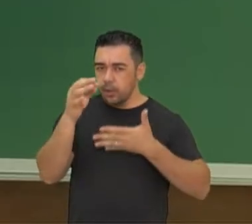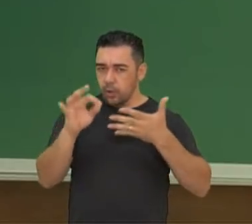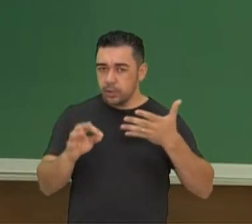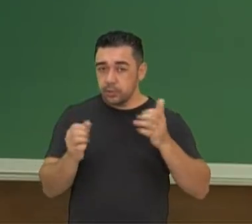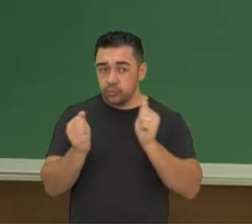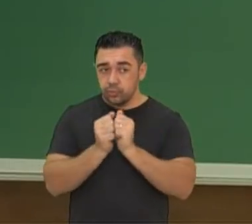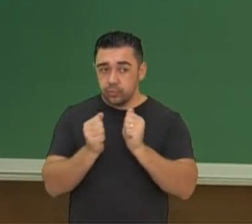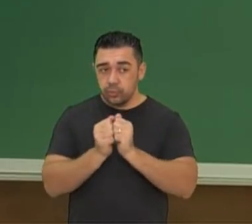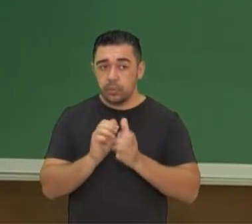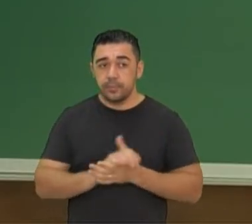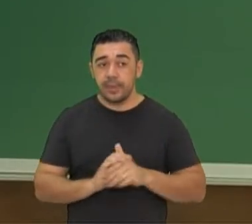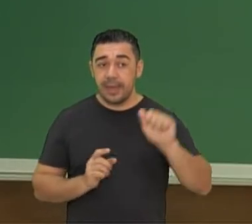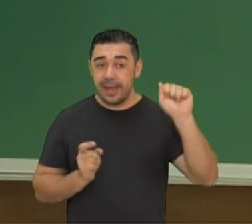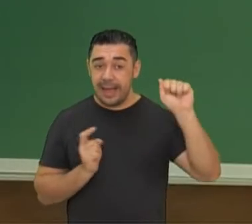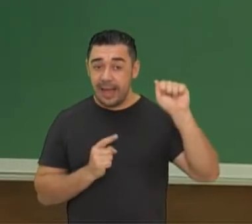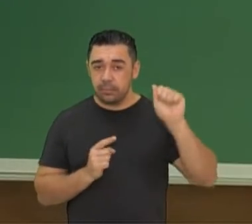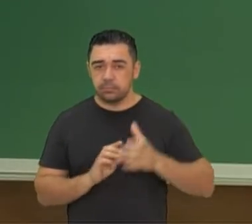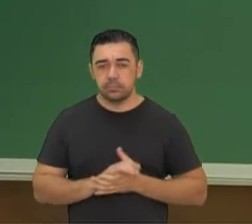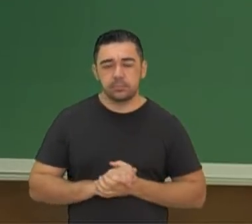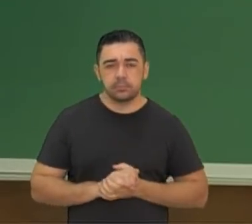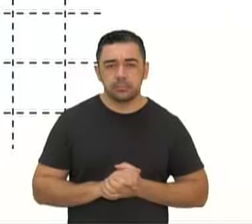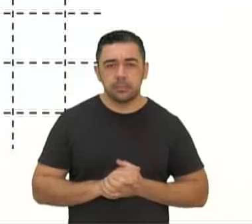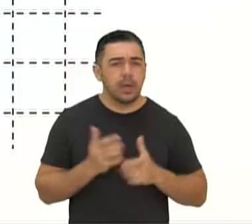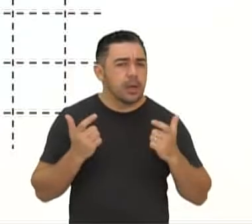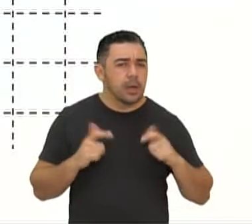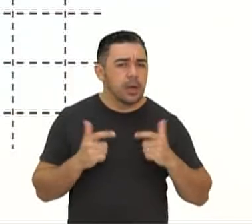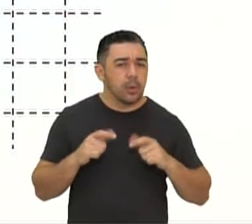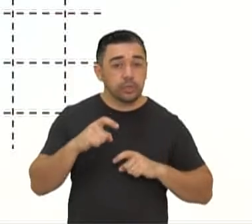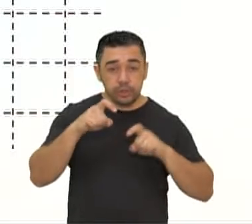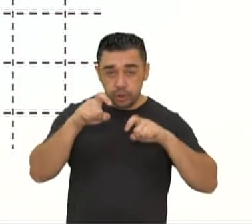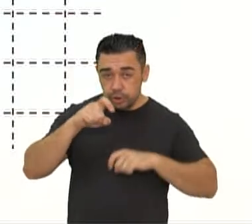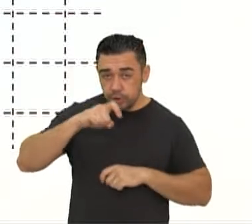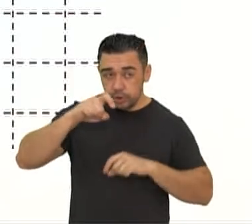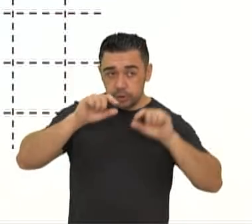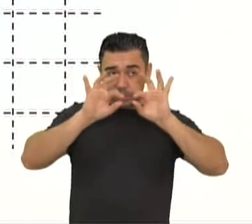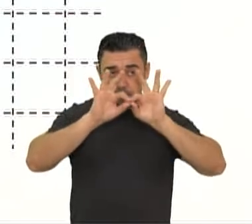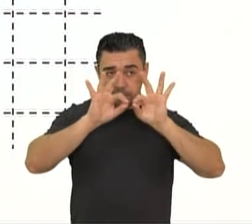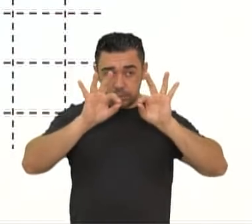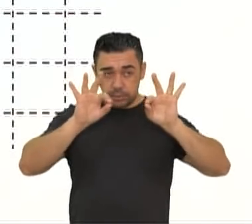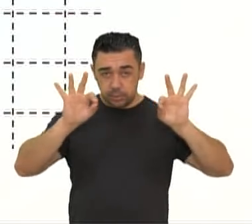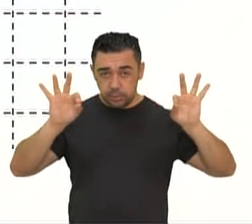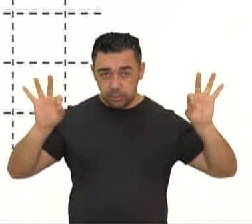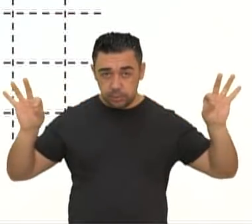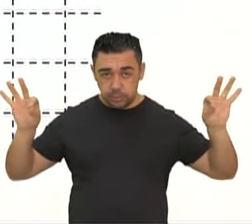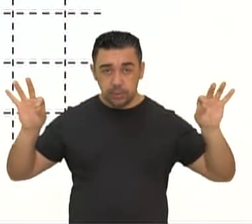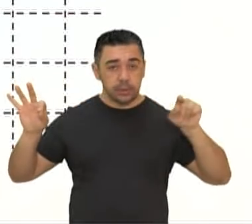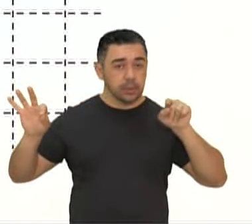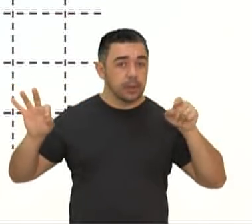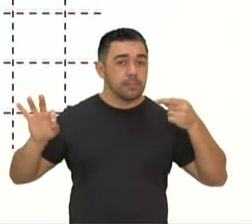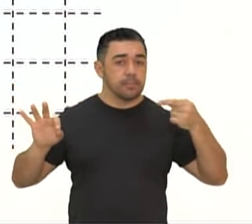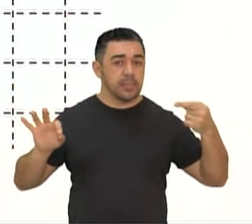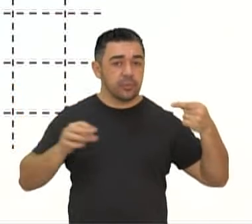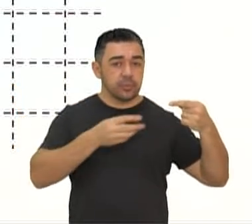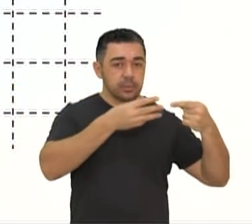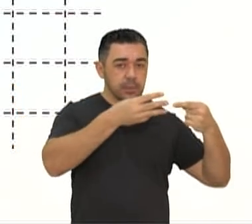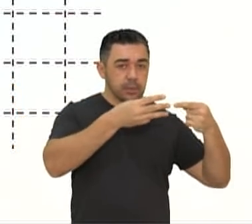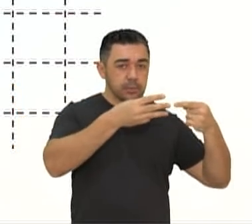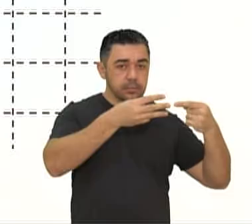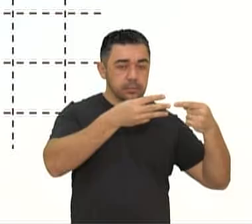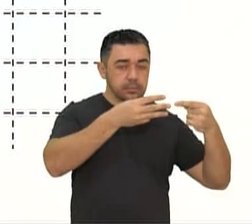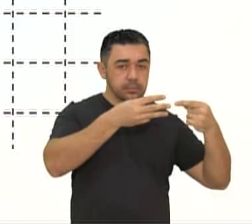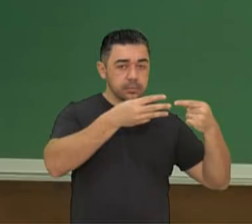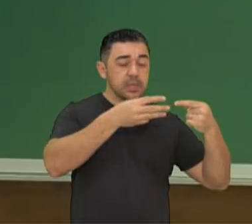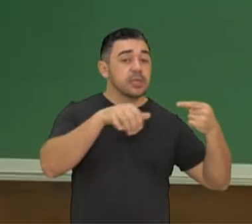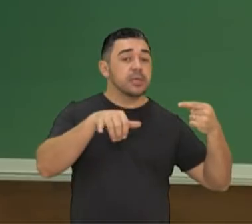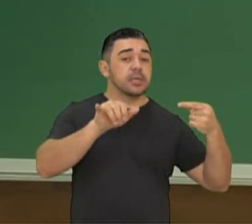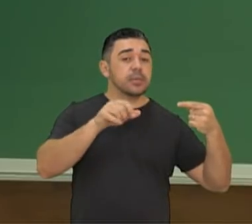uma olhada. O ponto A. Qual que é o endereço dele no eixo X? No eixo X, ele se encontra no menos 3. E